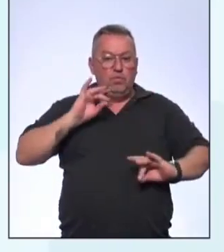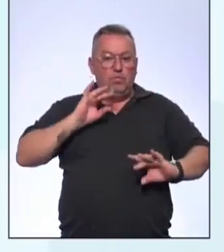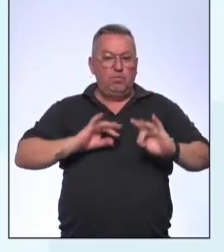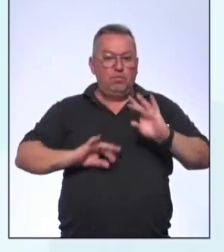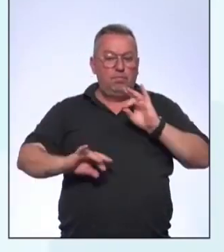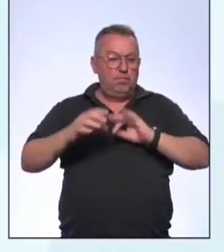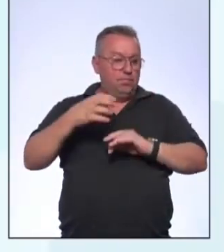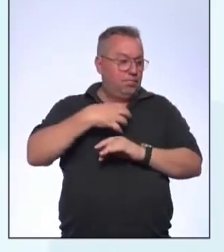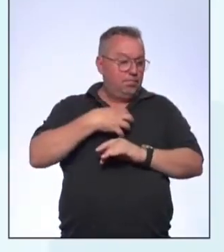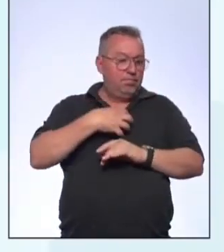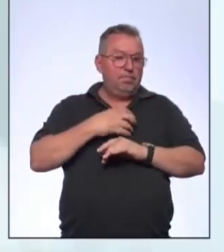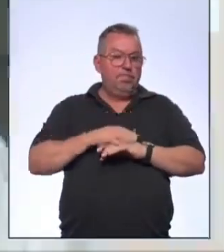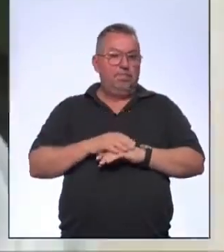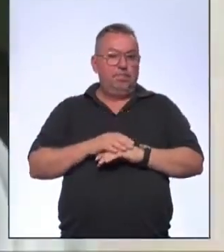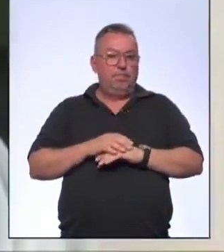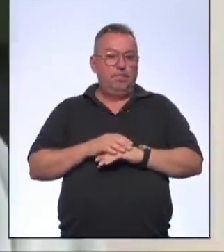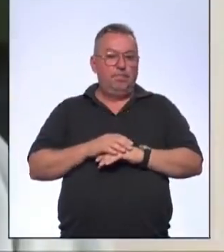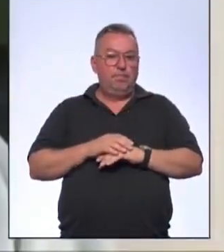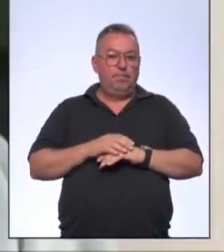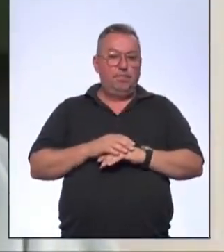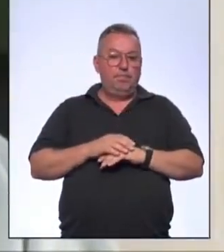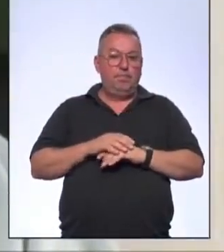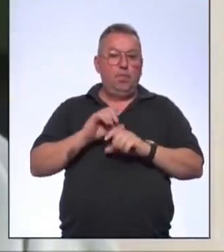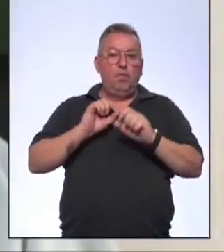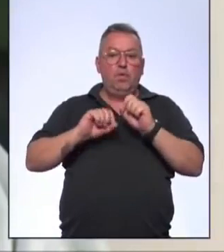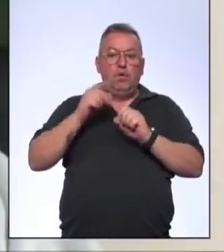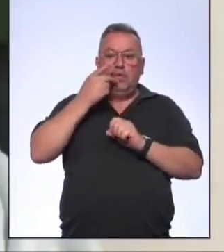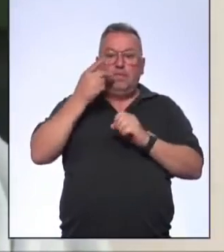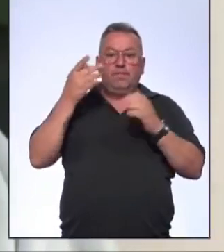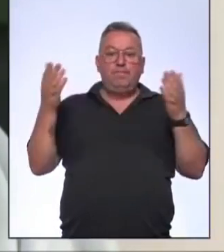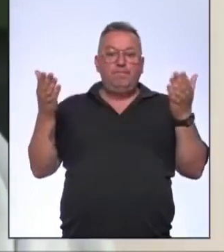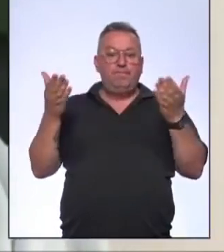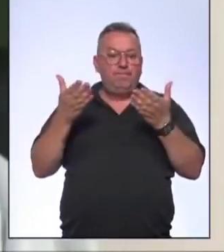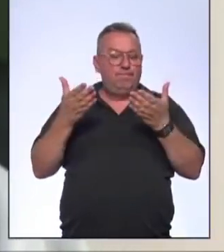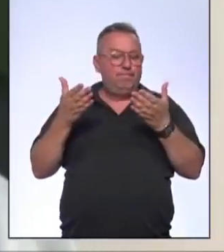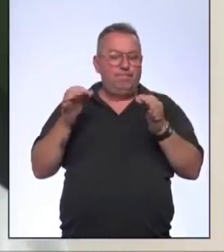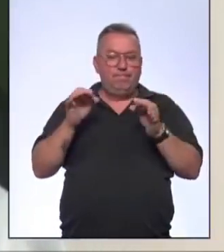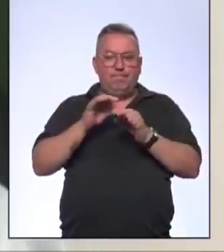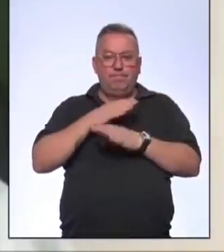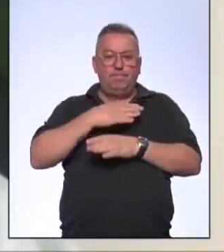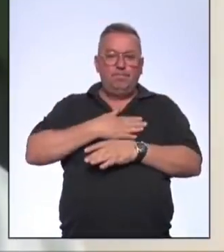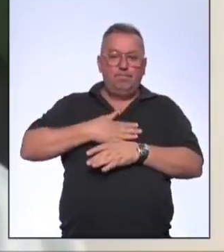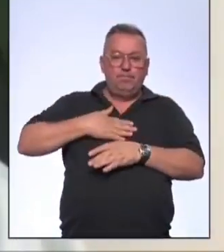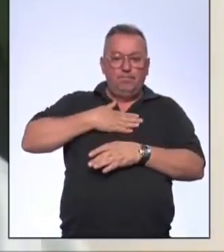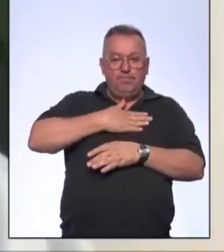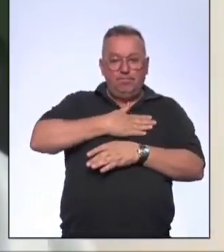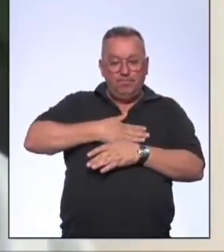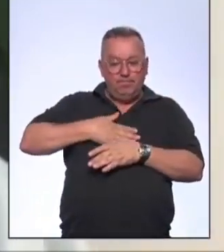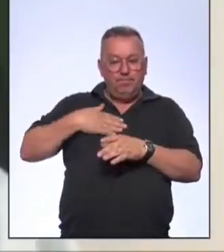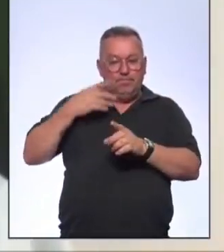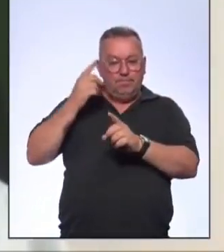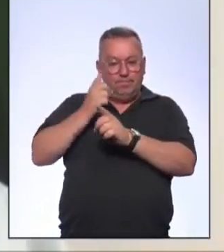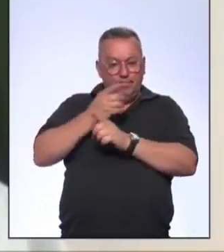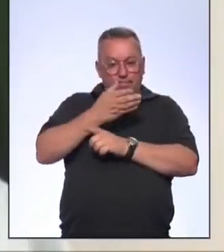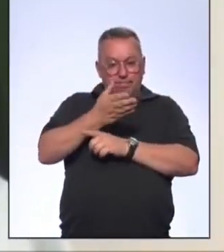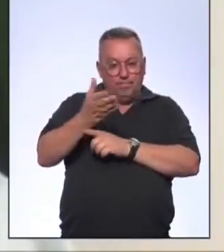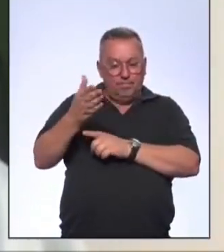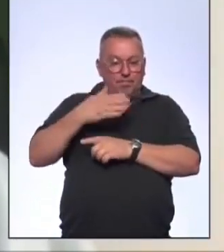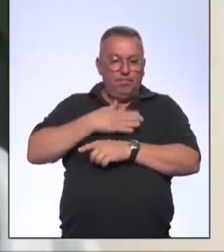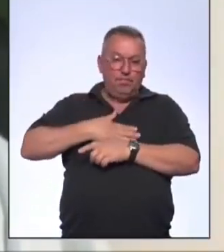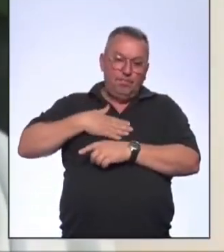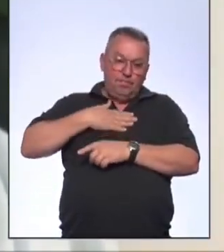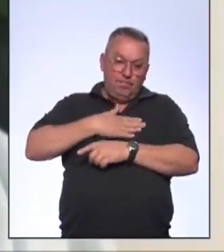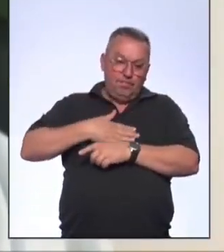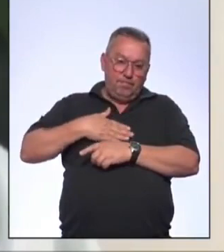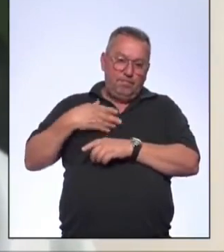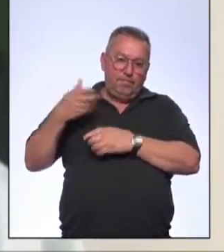no comportamento. Queridos, o que eu tinha para hoje era isso. Foi um prazer imenso reencontrá-los, né? Foi um prazer